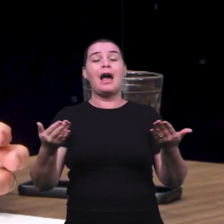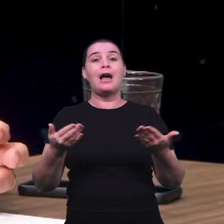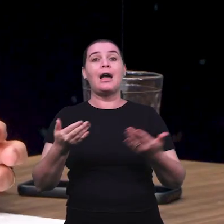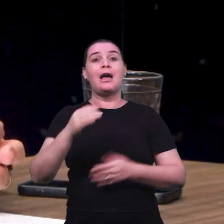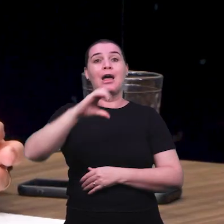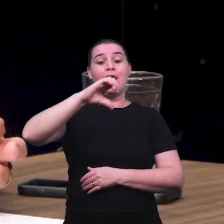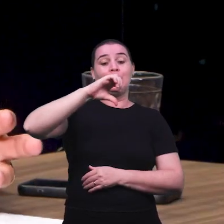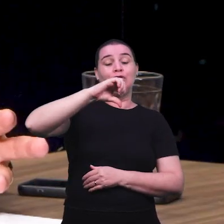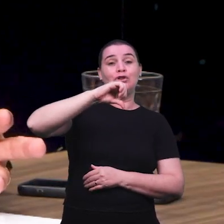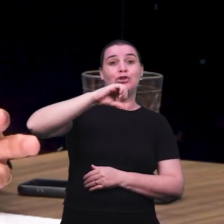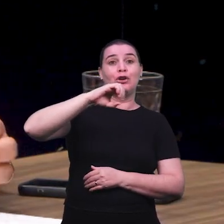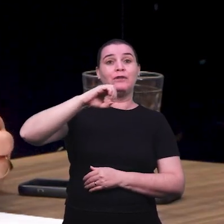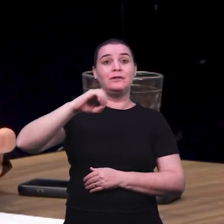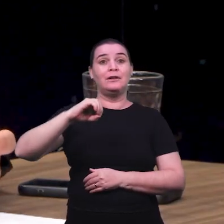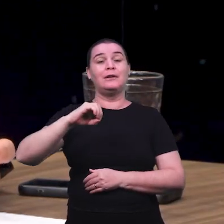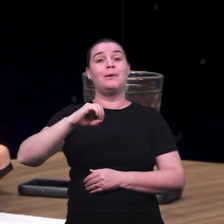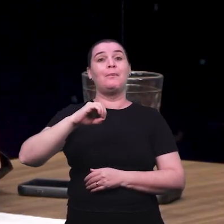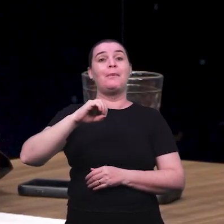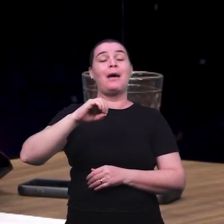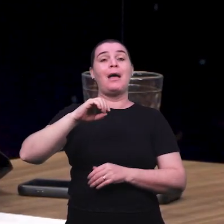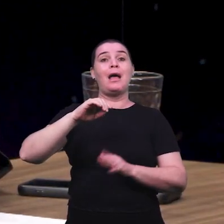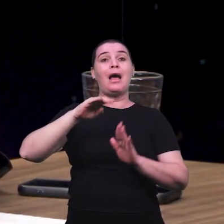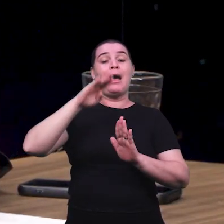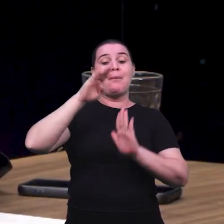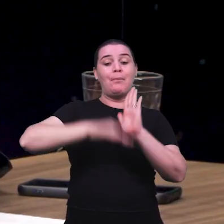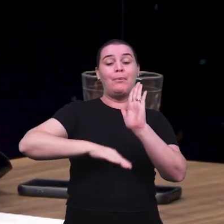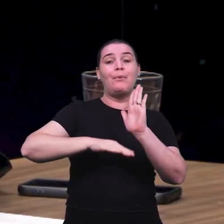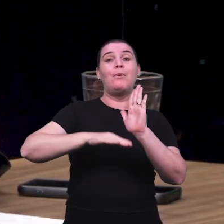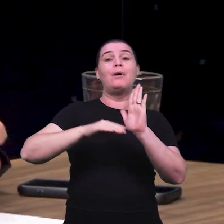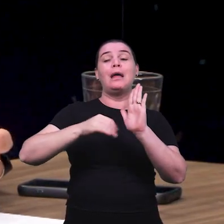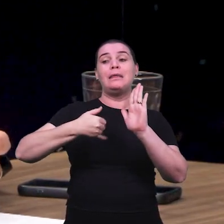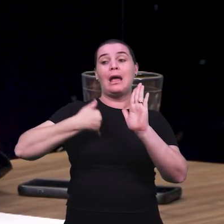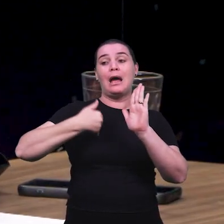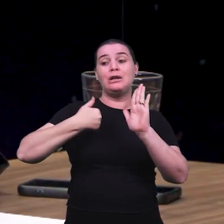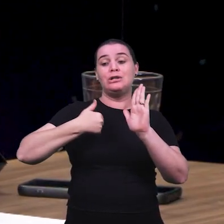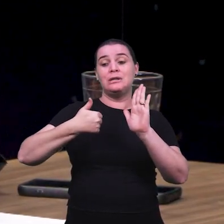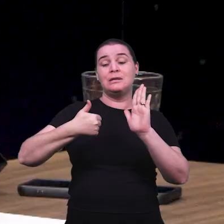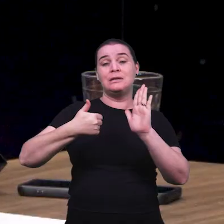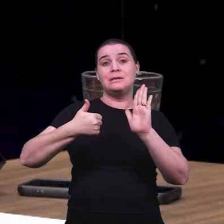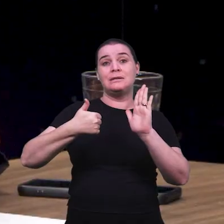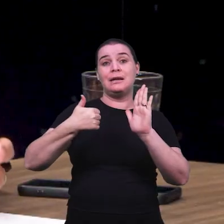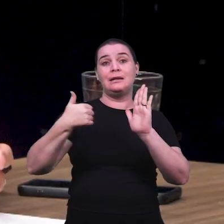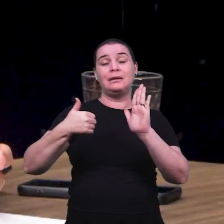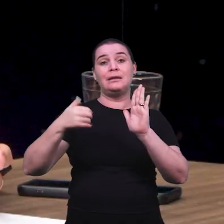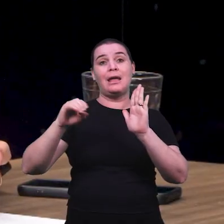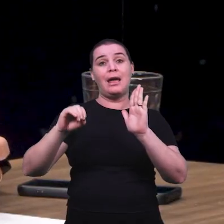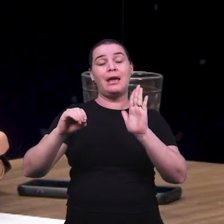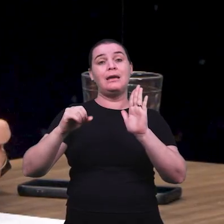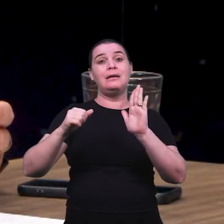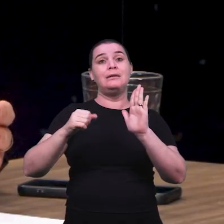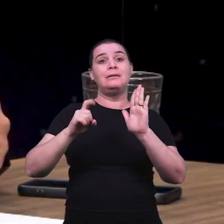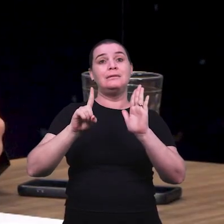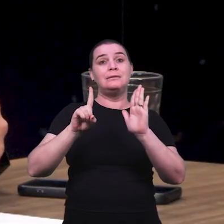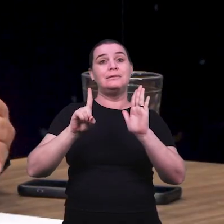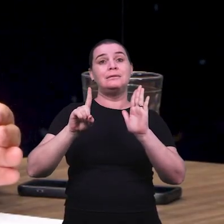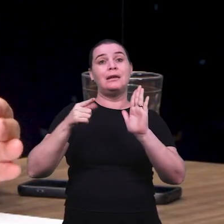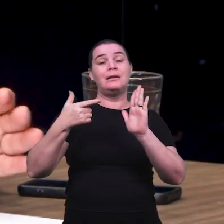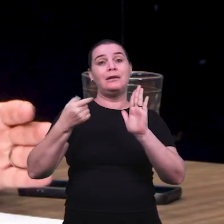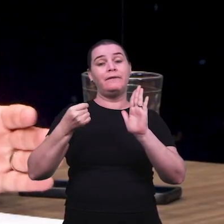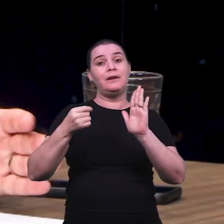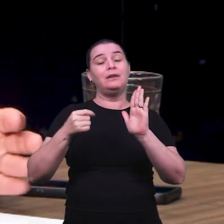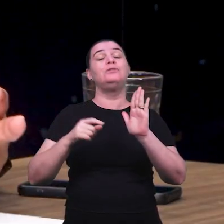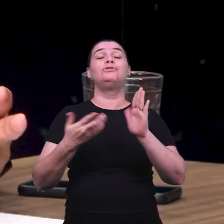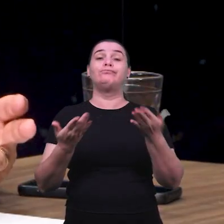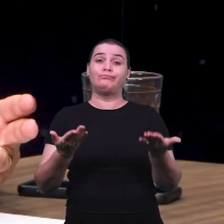para 110, 120. Verdade. Então você vê que o agente ali que estava conservando era o poder